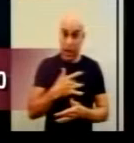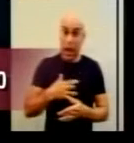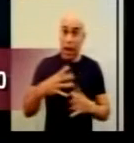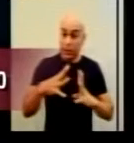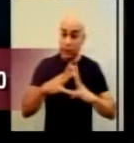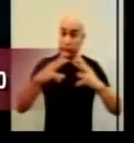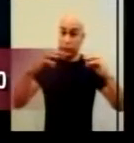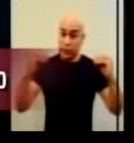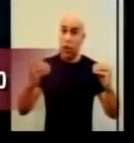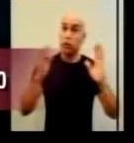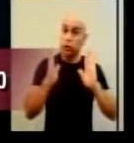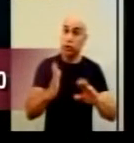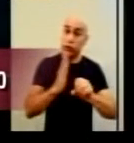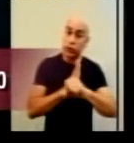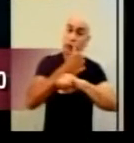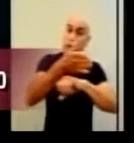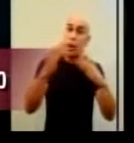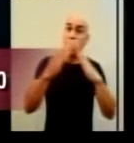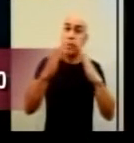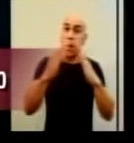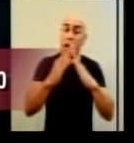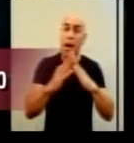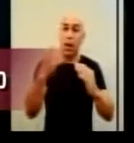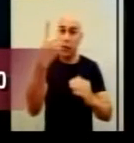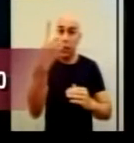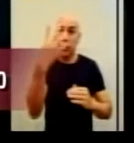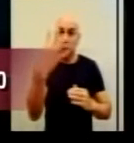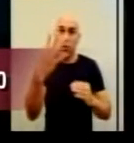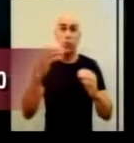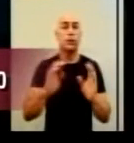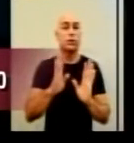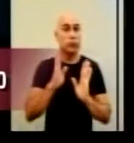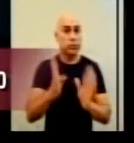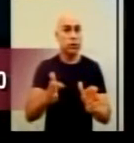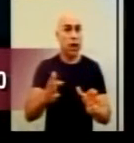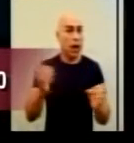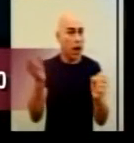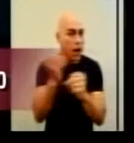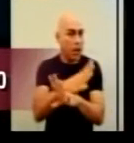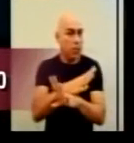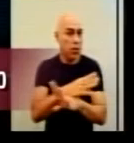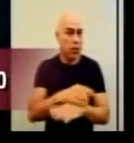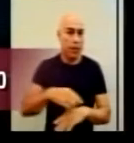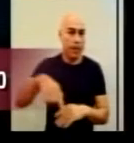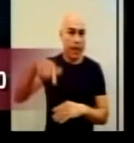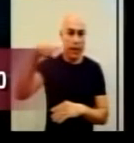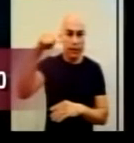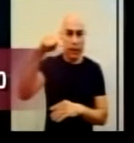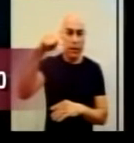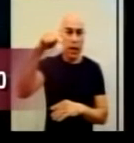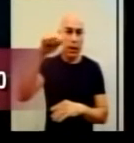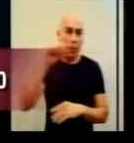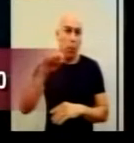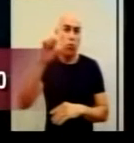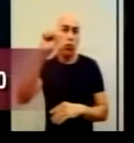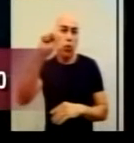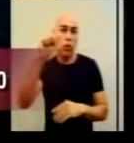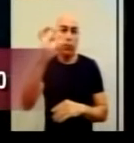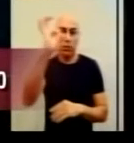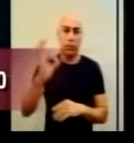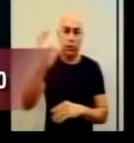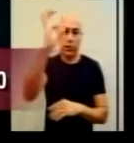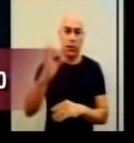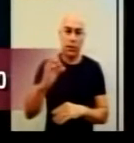alta, já principalmente passaram praticamente os 14 dias. Então, dá 60,8%. Nós tivemos,